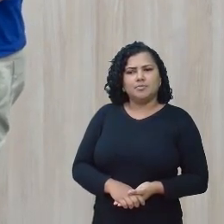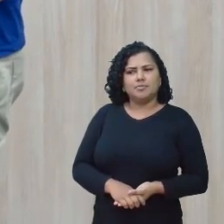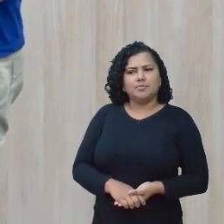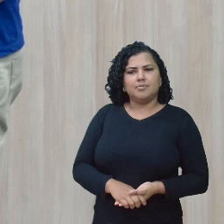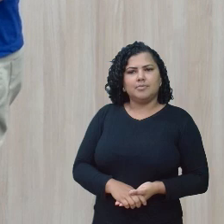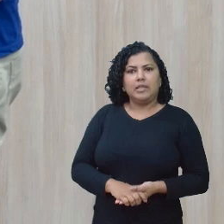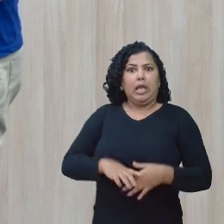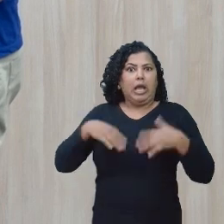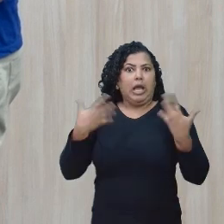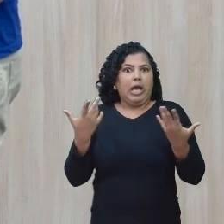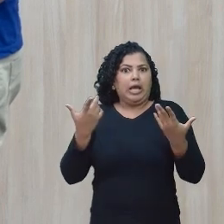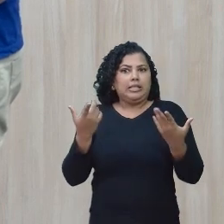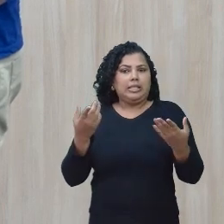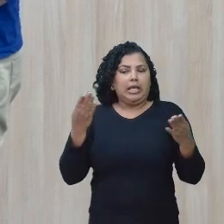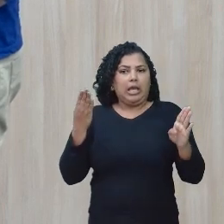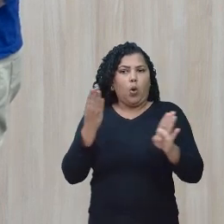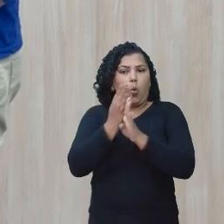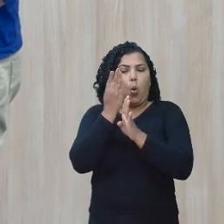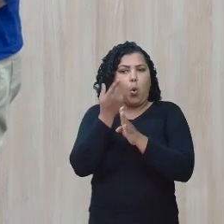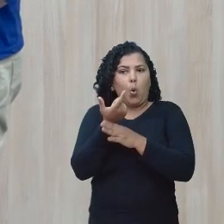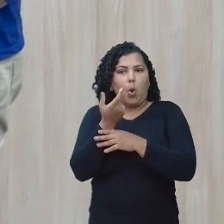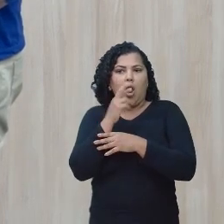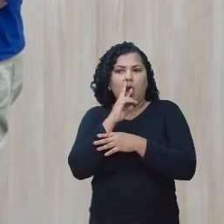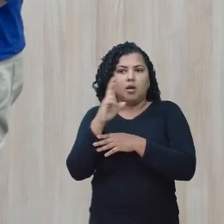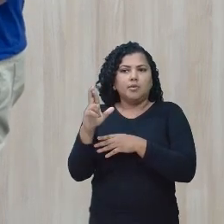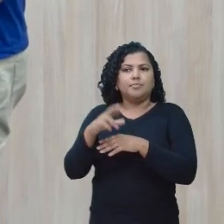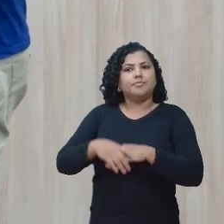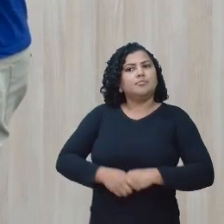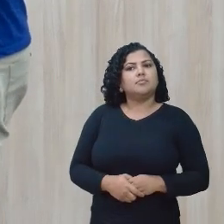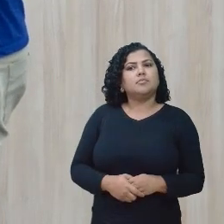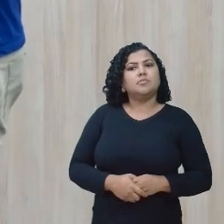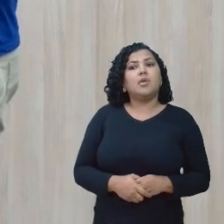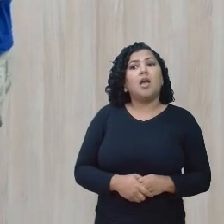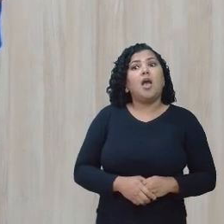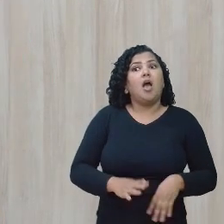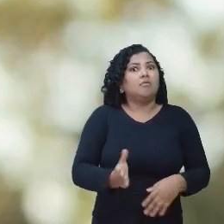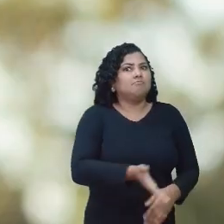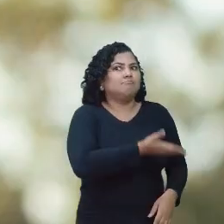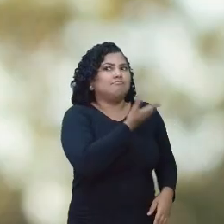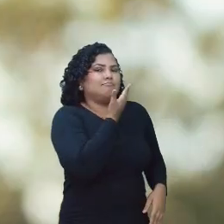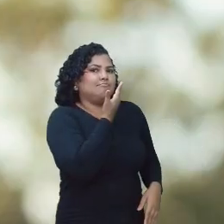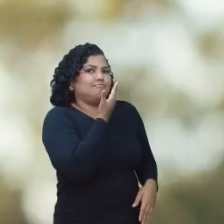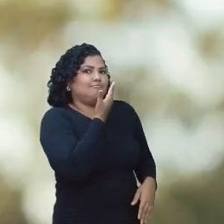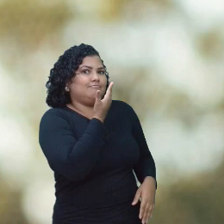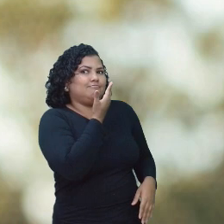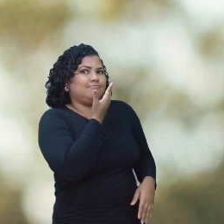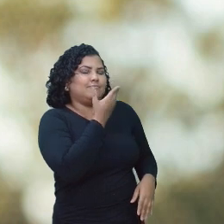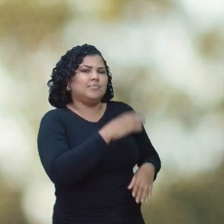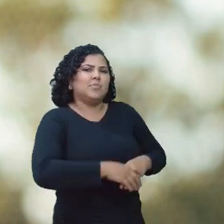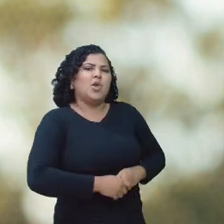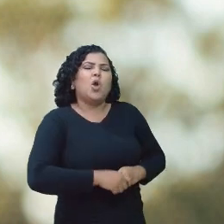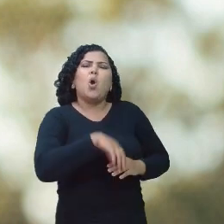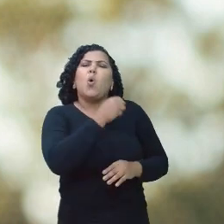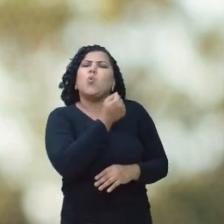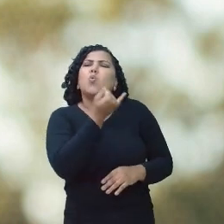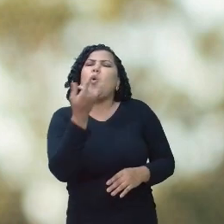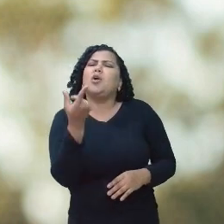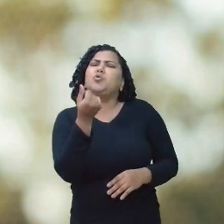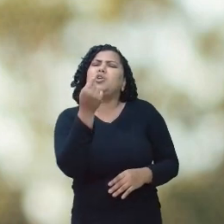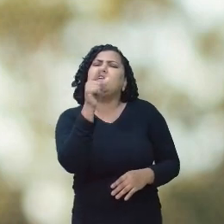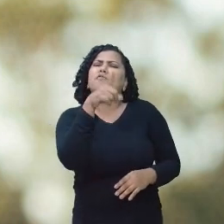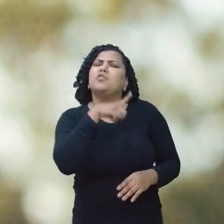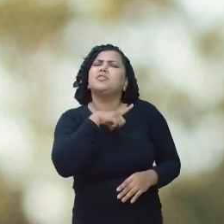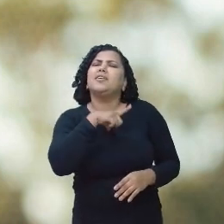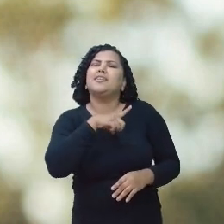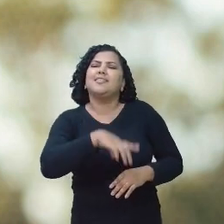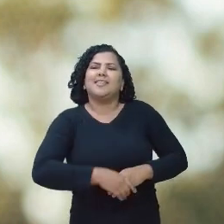Cadê a resposta dela? Aí ela respondeu: How much money do you have? Ou seja, quanto dinheiro você